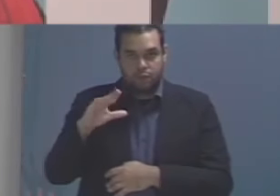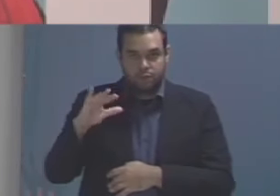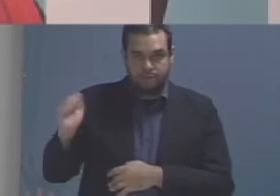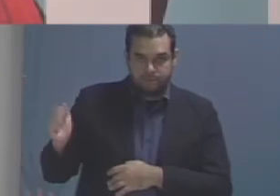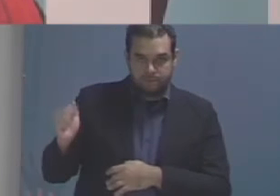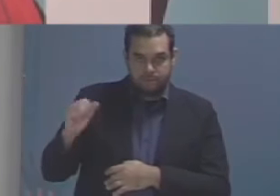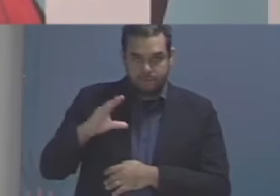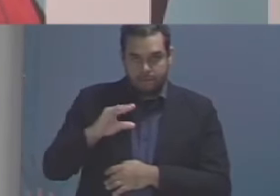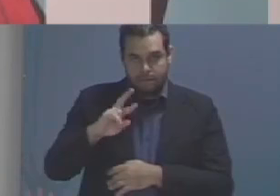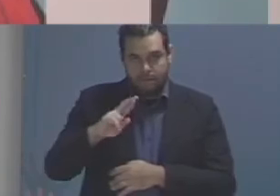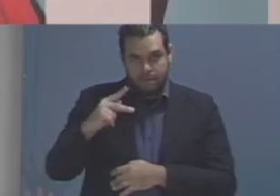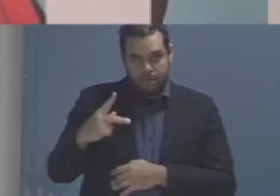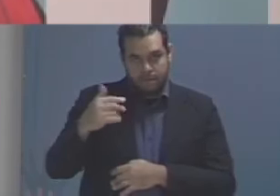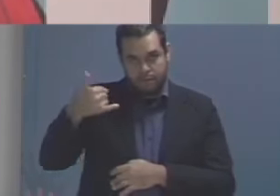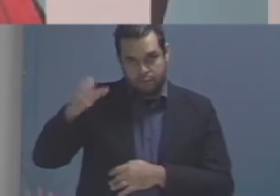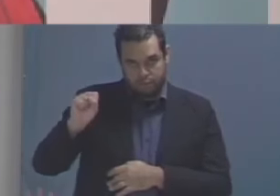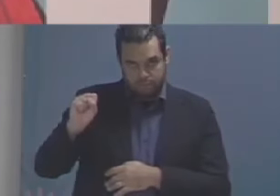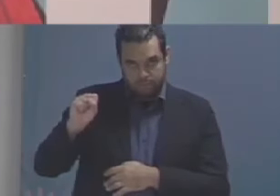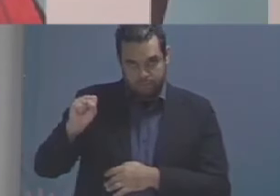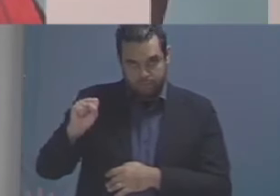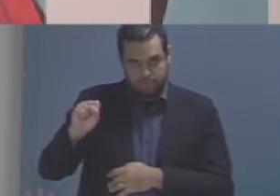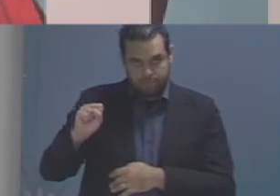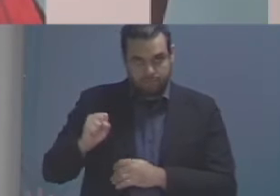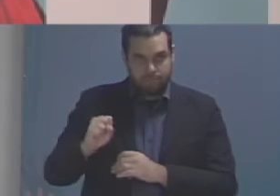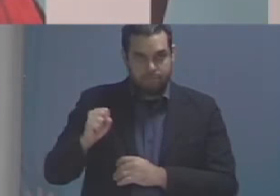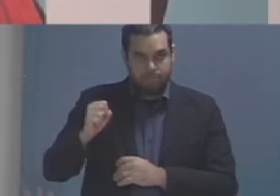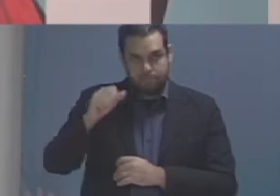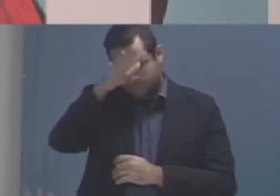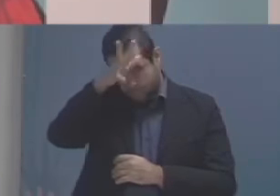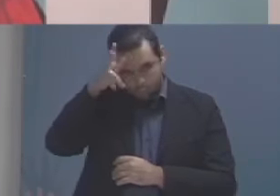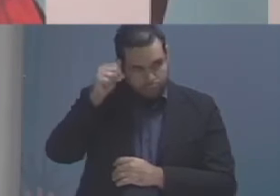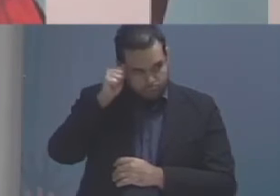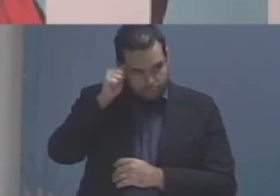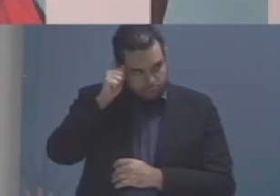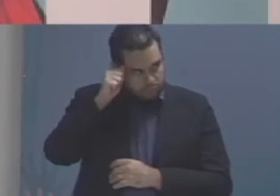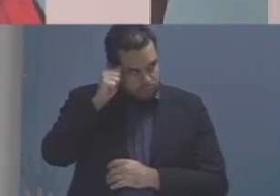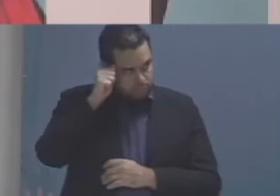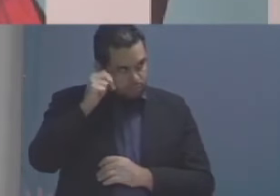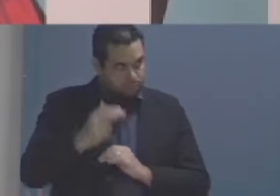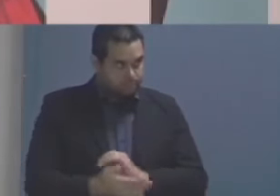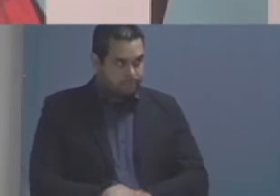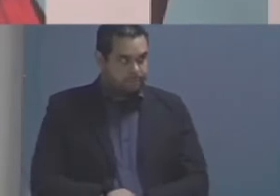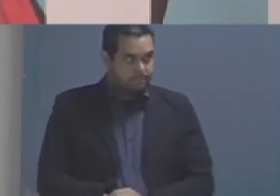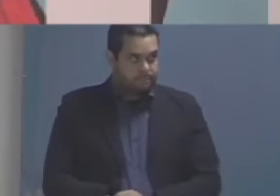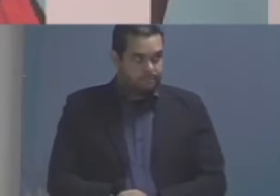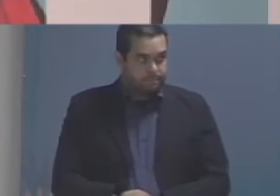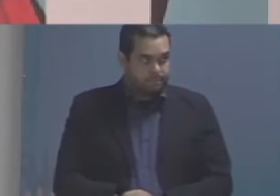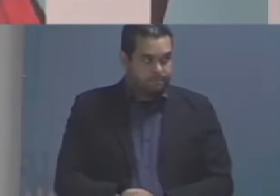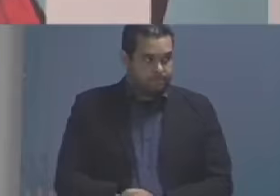CRP 18. Mato Grosso, número